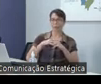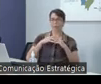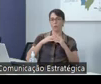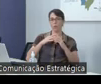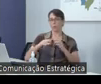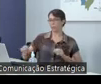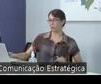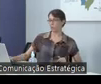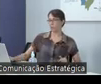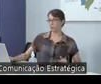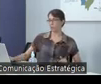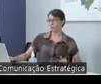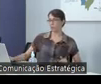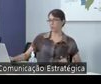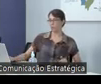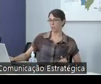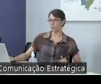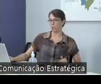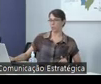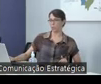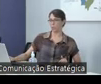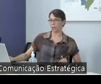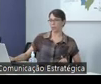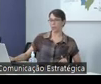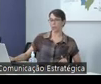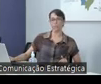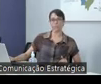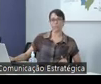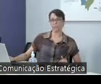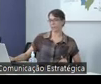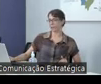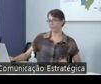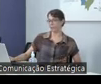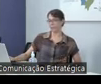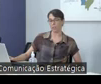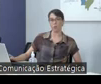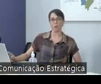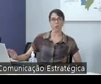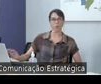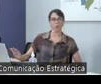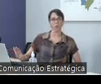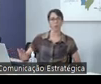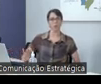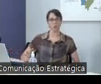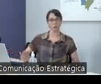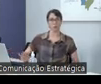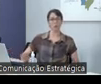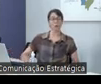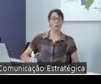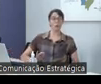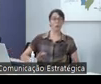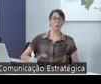tratamento e um relatório especificamente de carga viral detectável existe um recorte